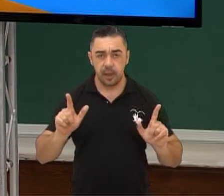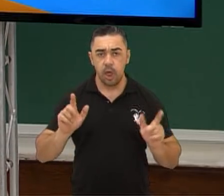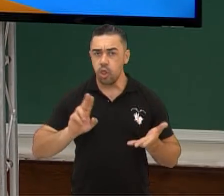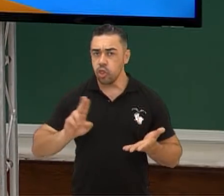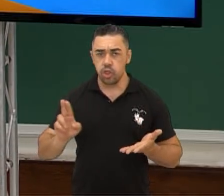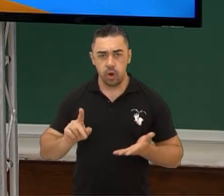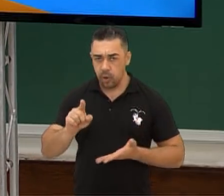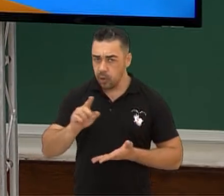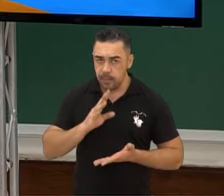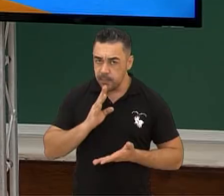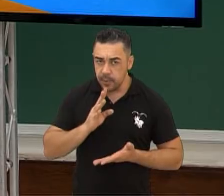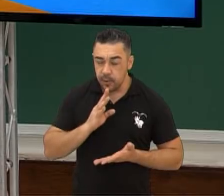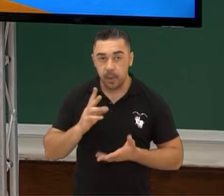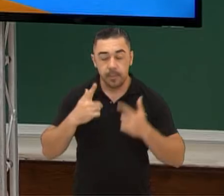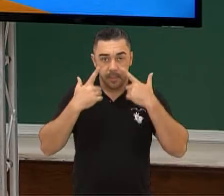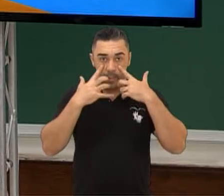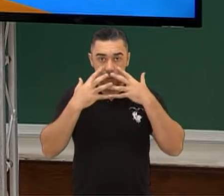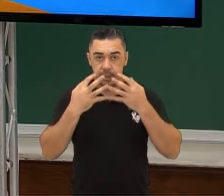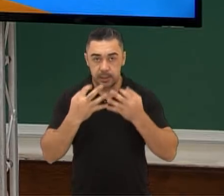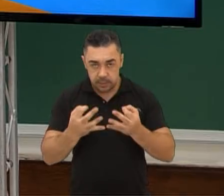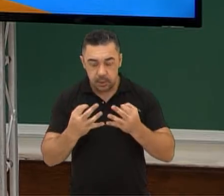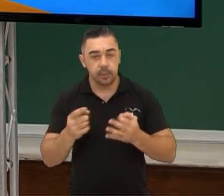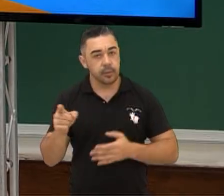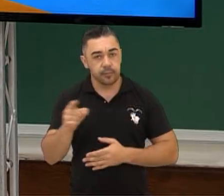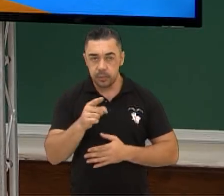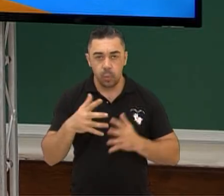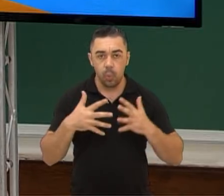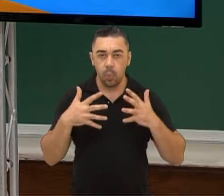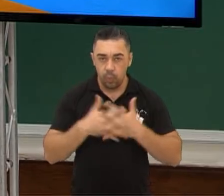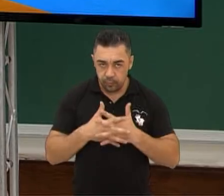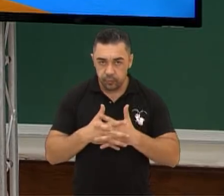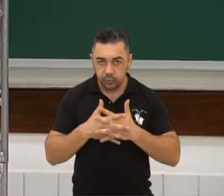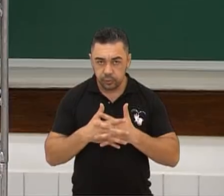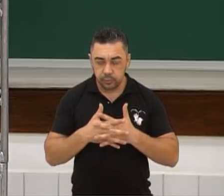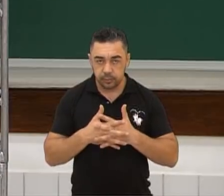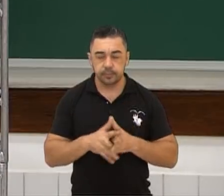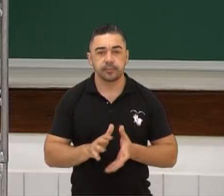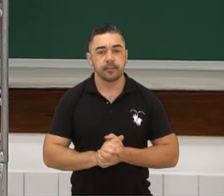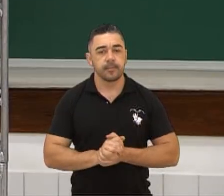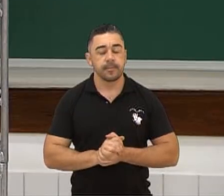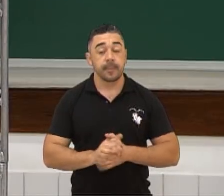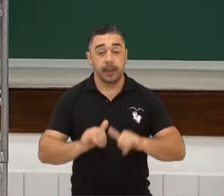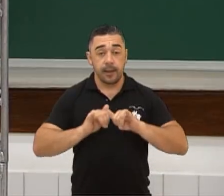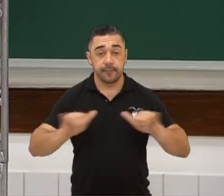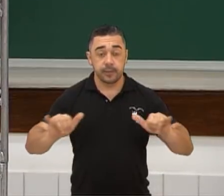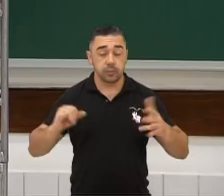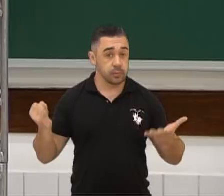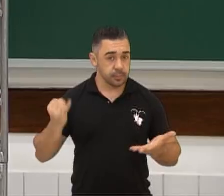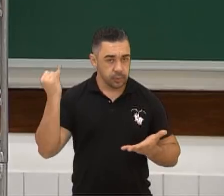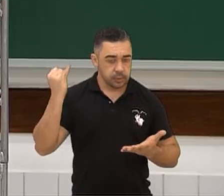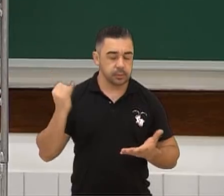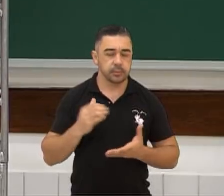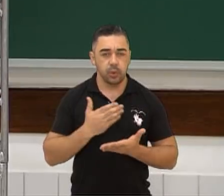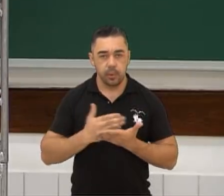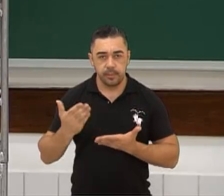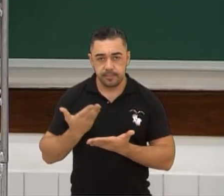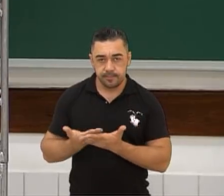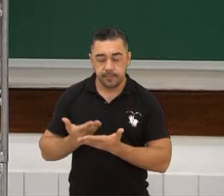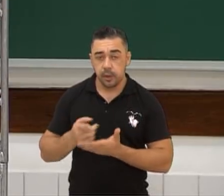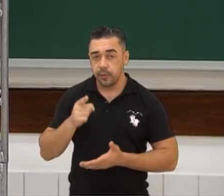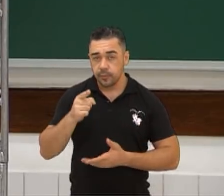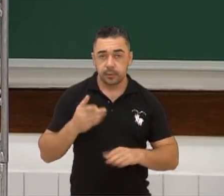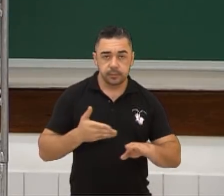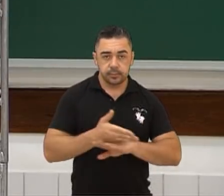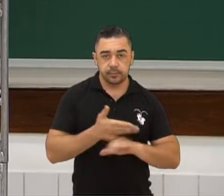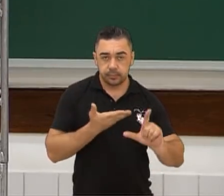ouviu falar, presta bastante atenção para não se confundir. Recados importantes para começar a aula. Lembre-se de